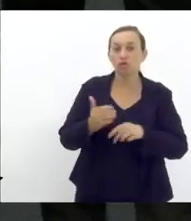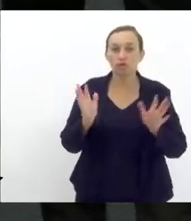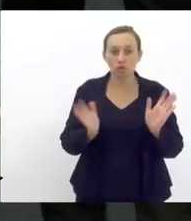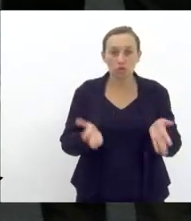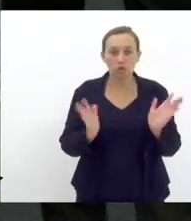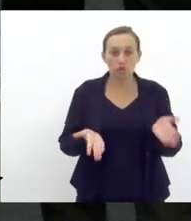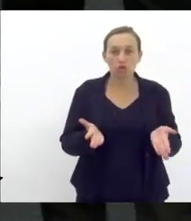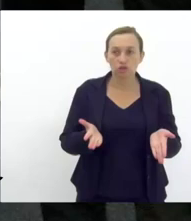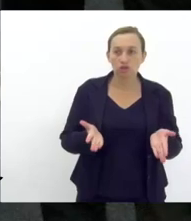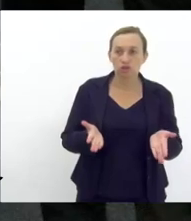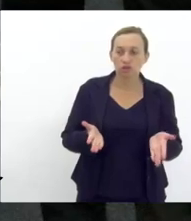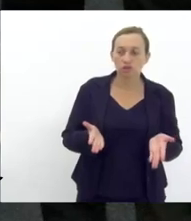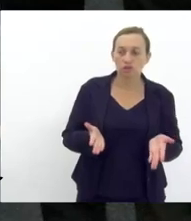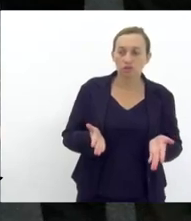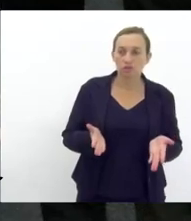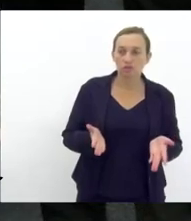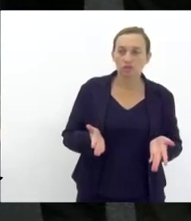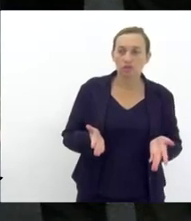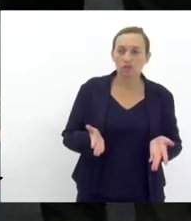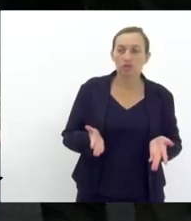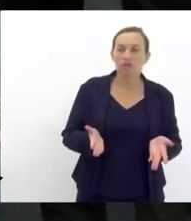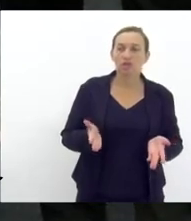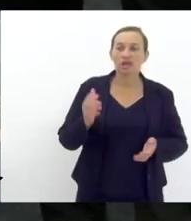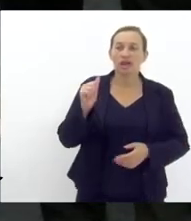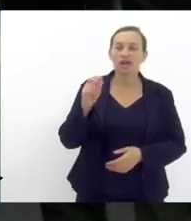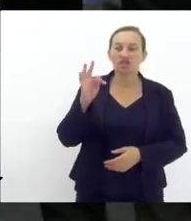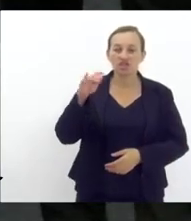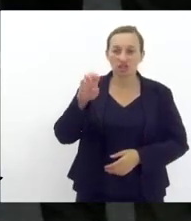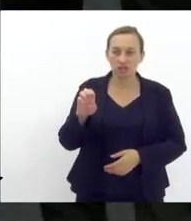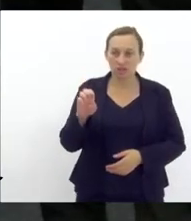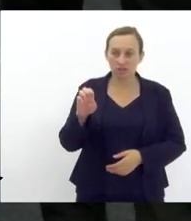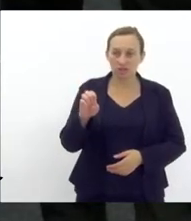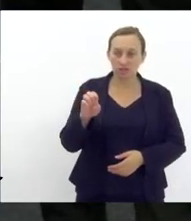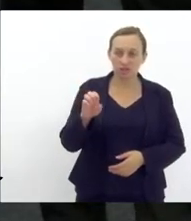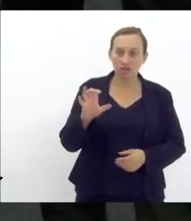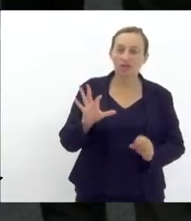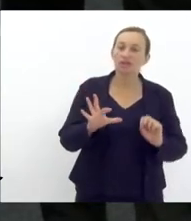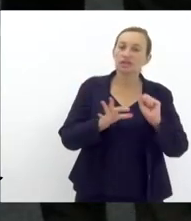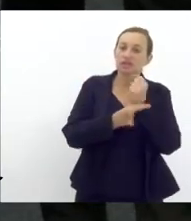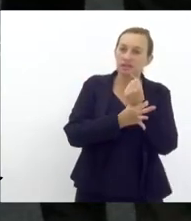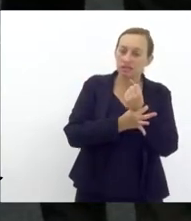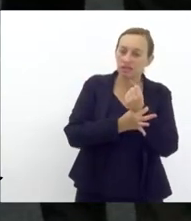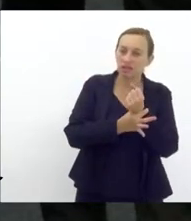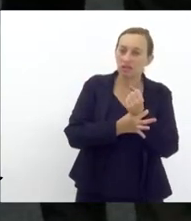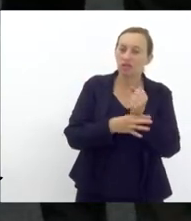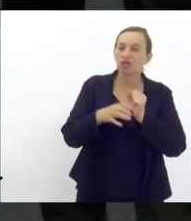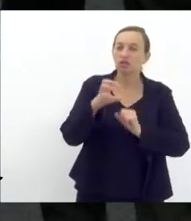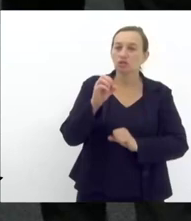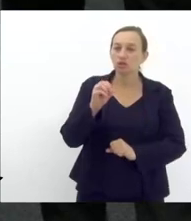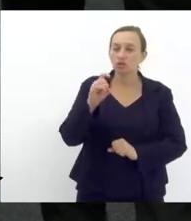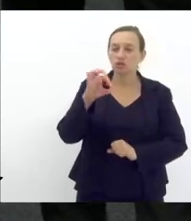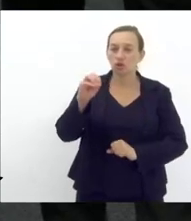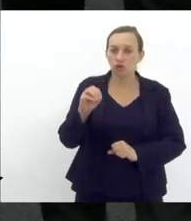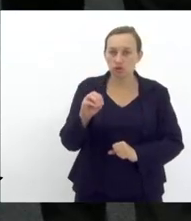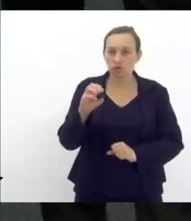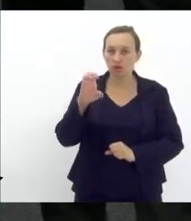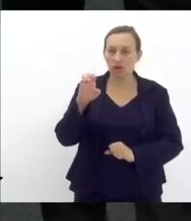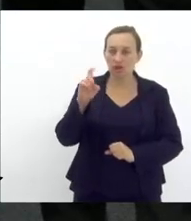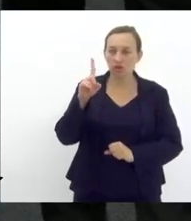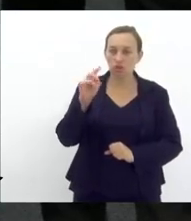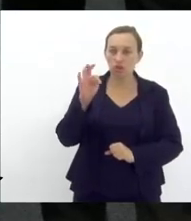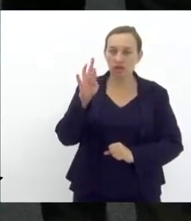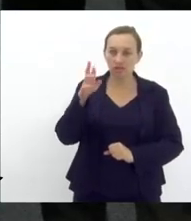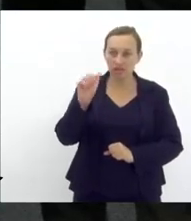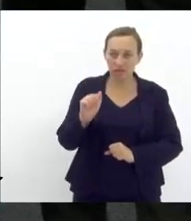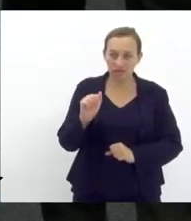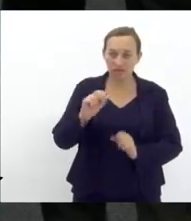são elencados como agentes de segurança socioeducativa atendendo um pleito